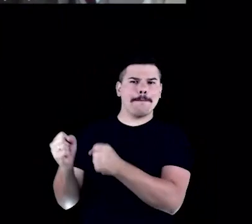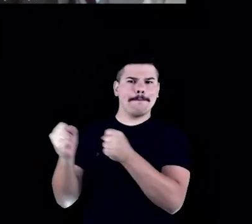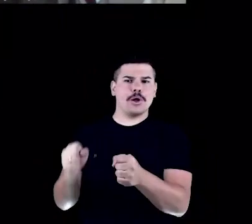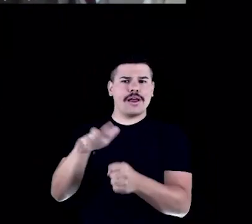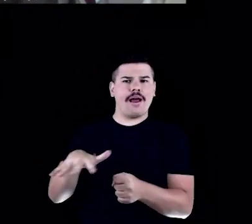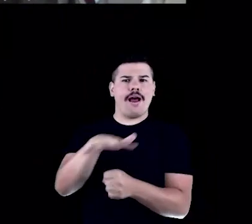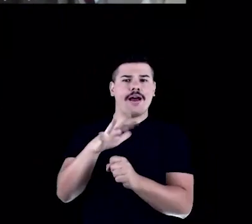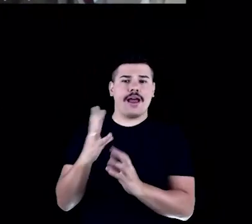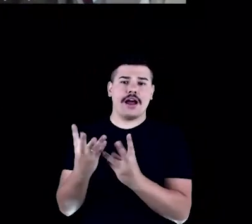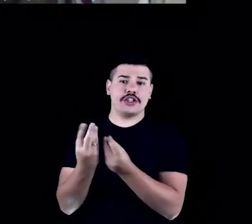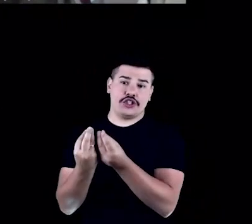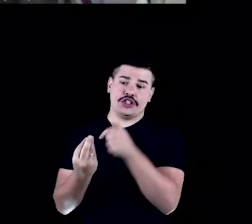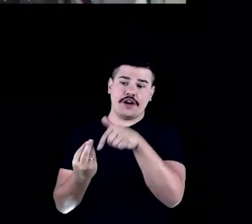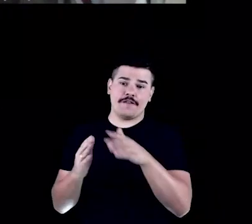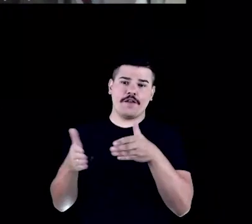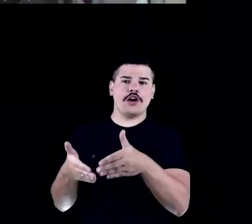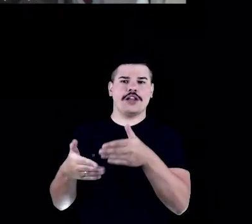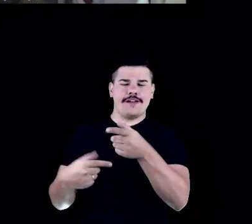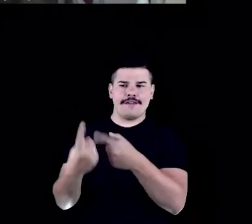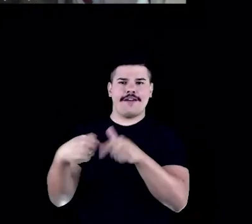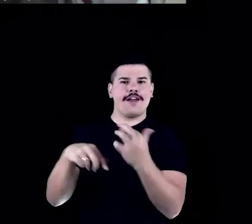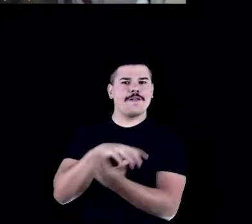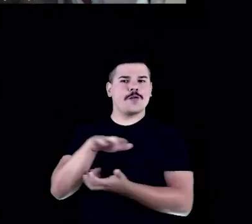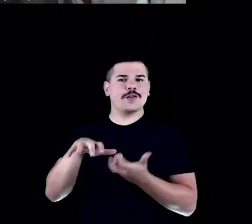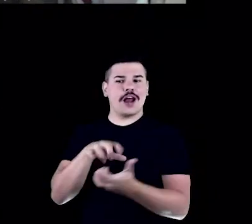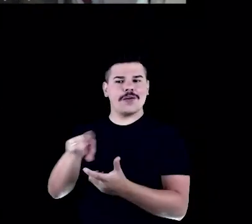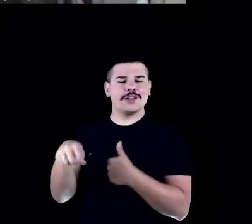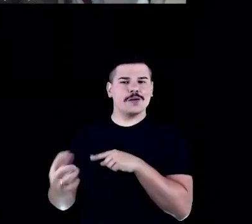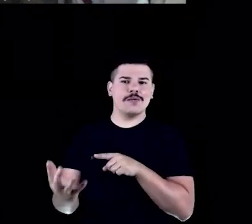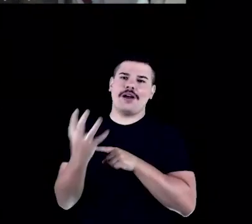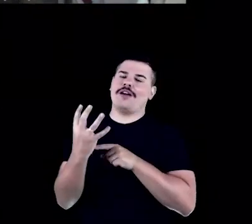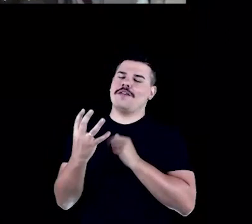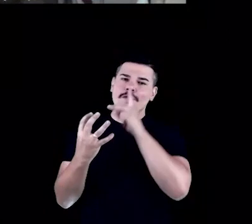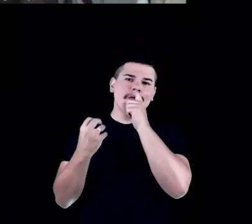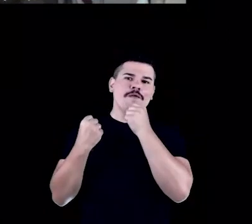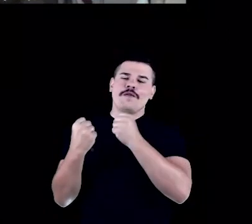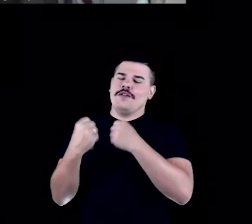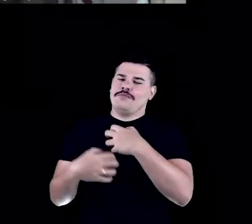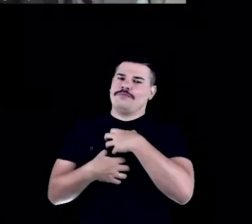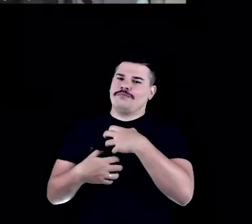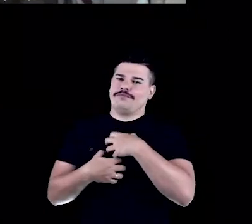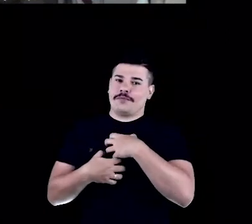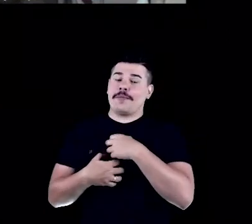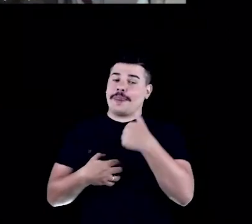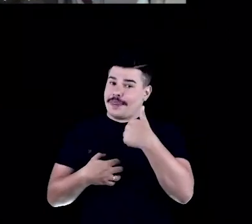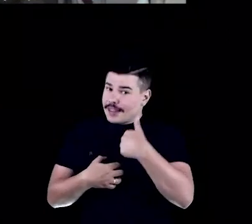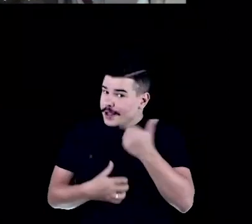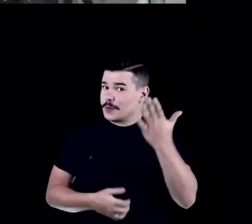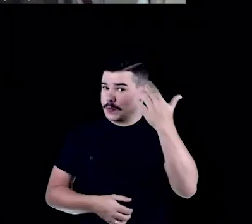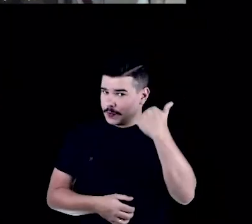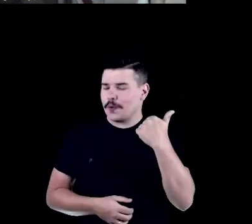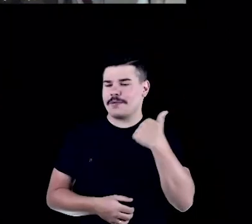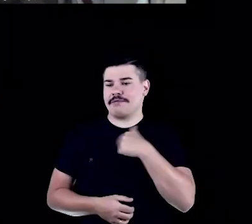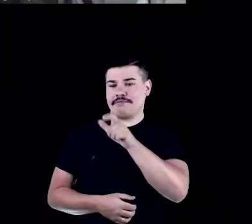afirmar uma potência artística revolucionária em alguma medida, né? E me influenciou muito, assim, indiretamente e diretamente. Eu